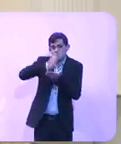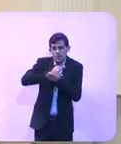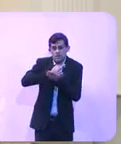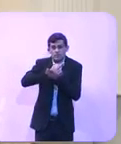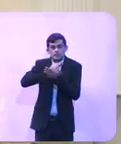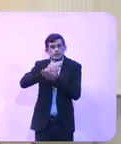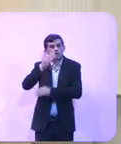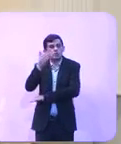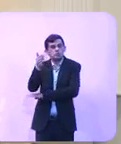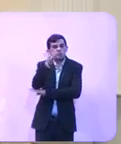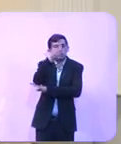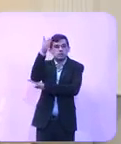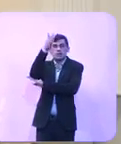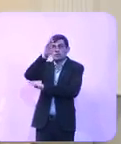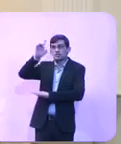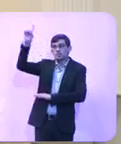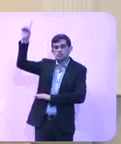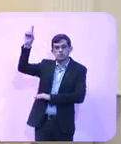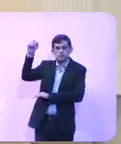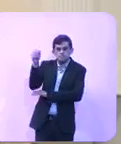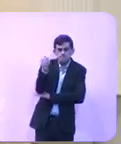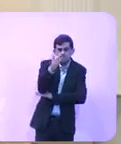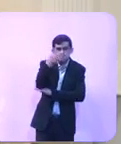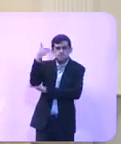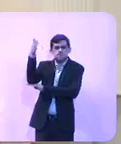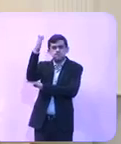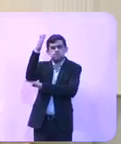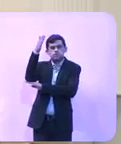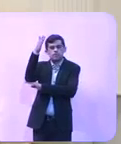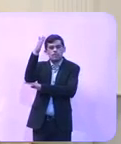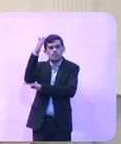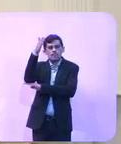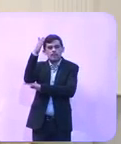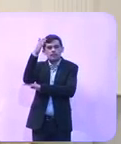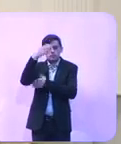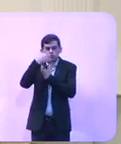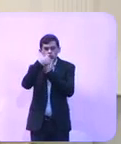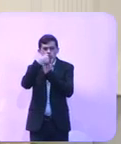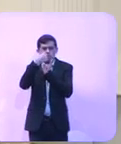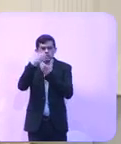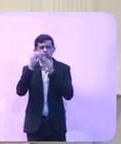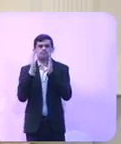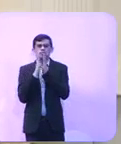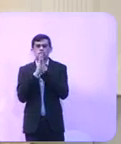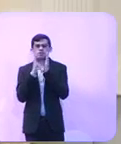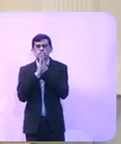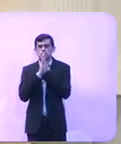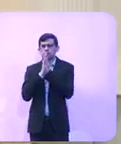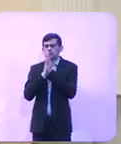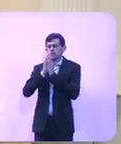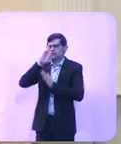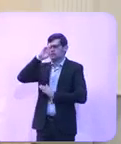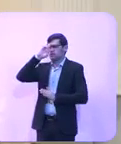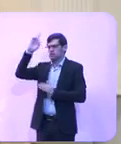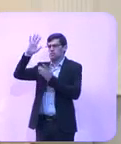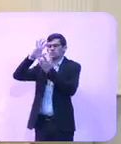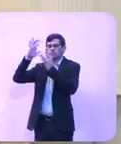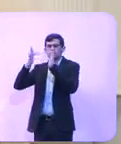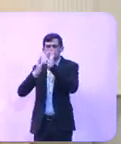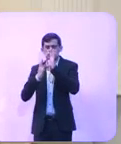Uma bandeira de Deus levantada. Diga assim para o Senhor Jesus: Senhor